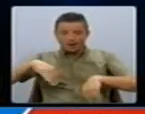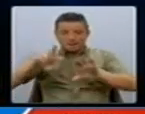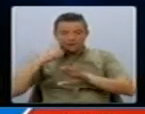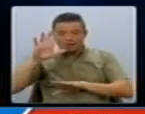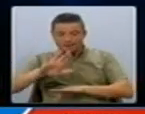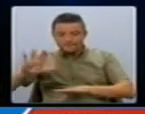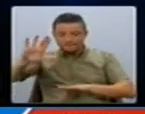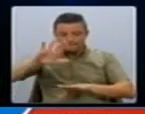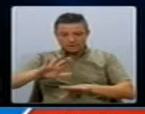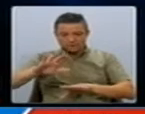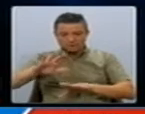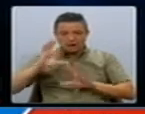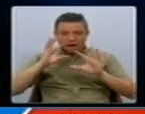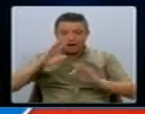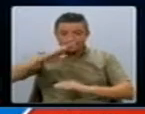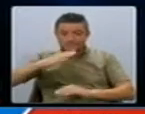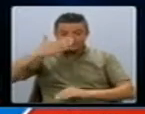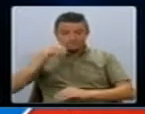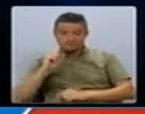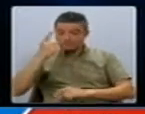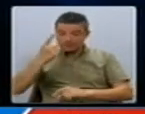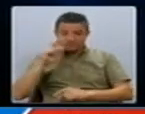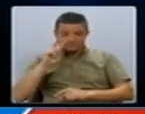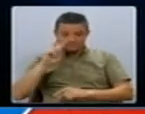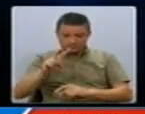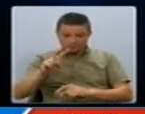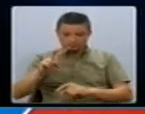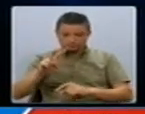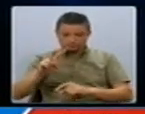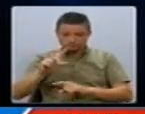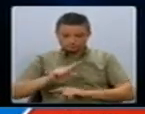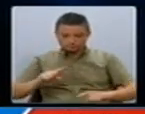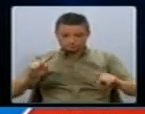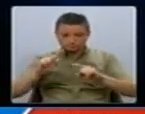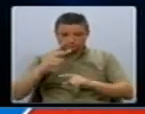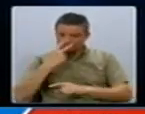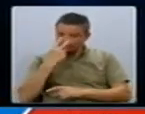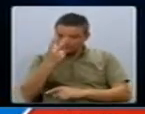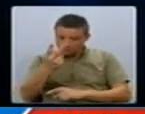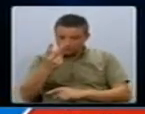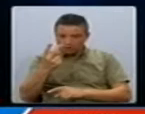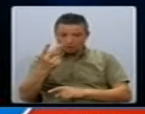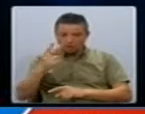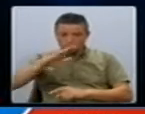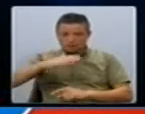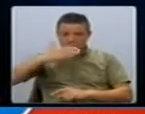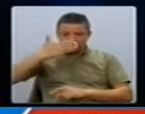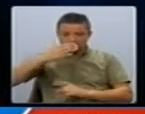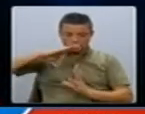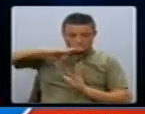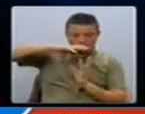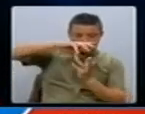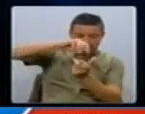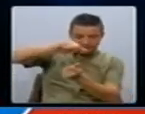imagem de precisamente da primeira vez que foi detectado, do ponto de vista visual, um dos primeiros exoplanetas,